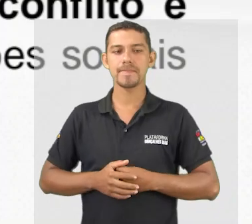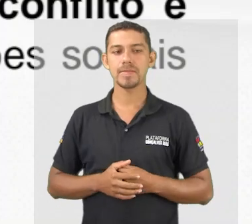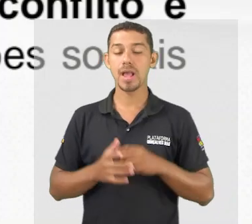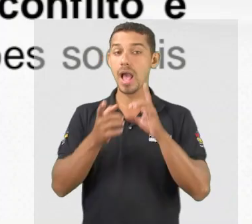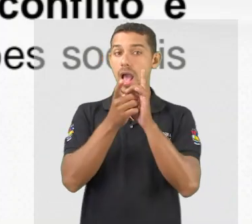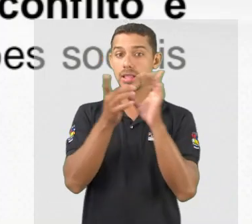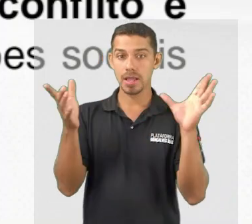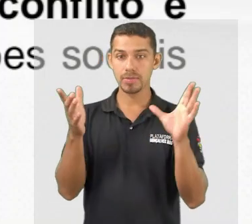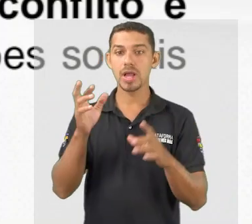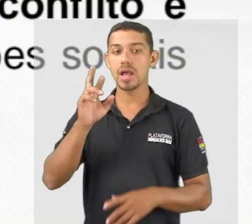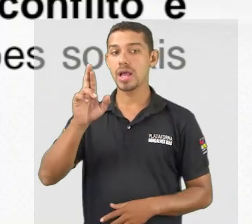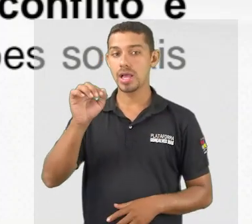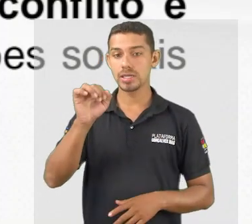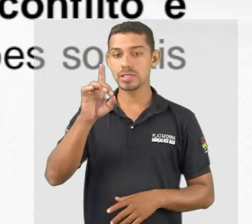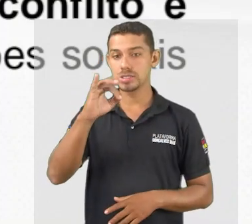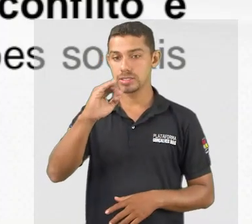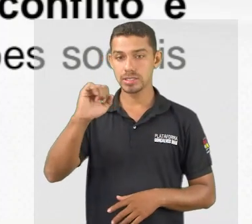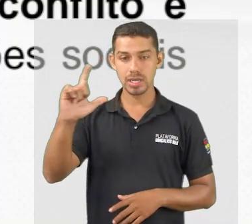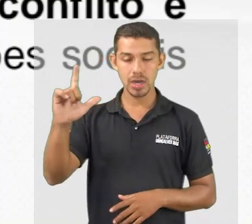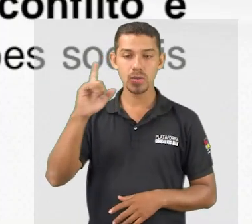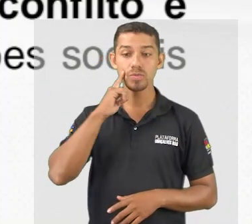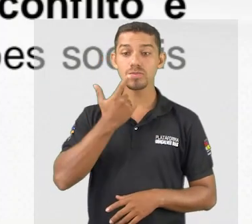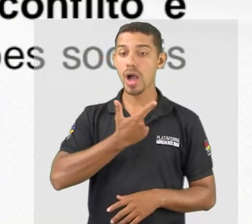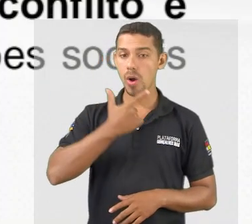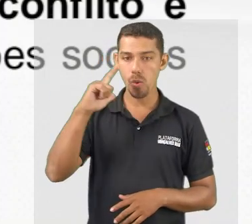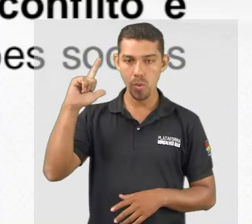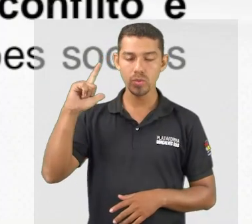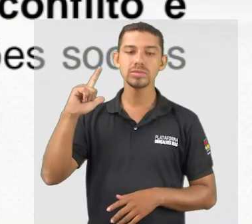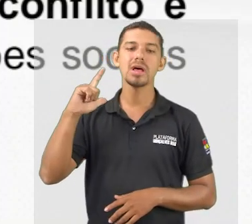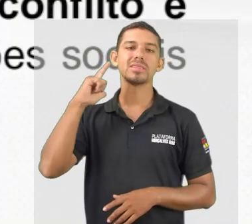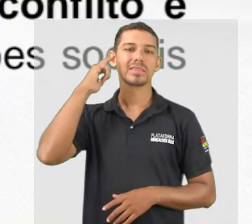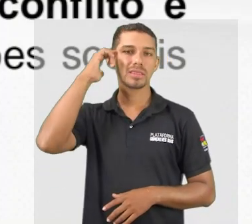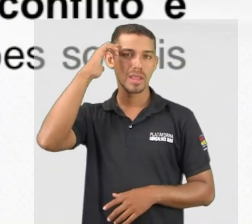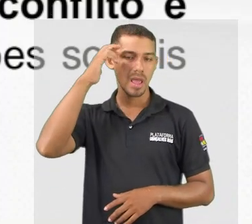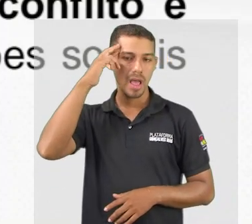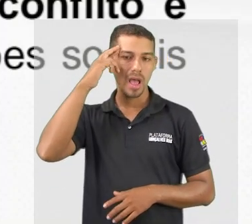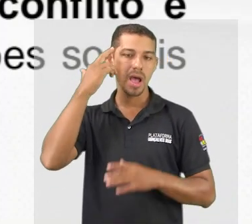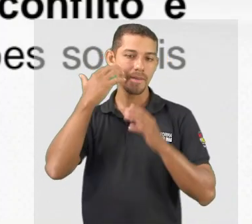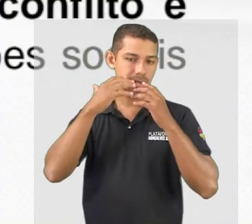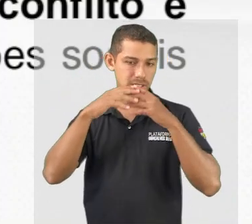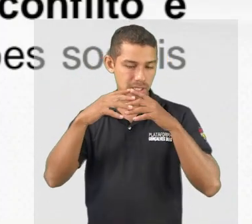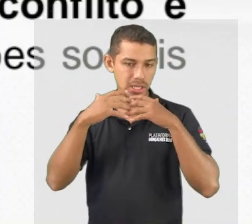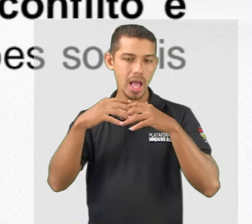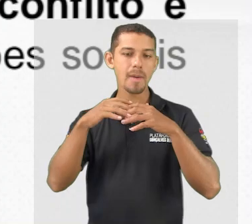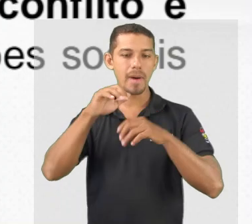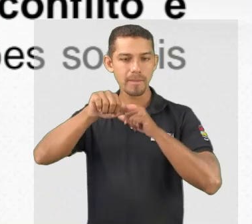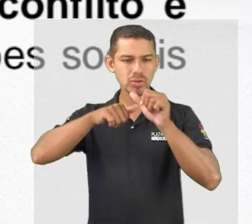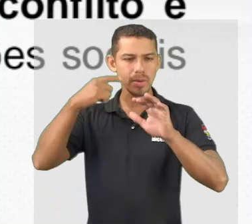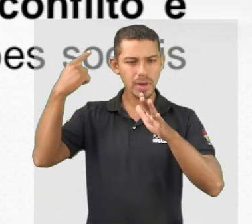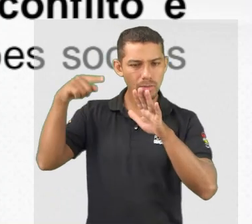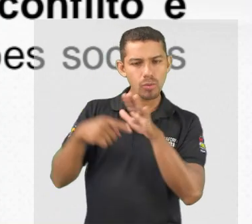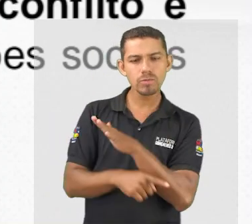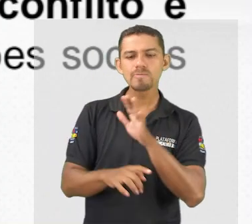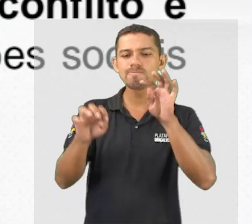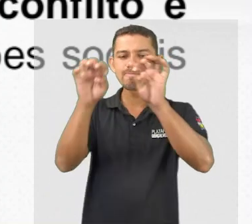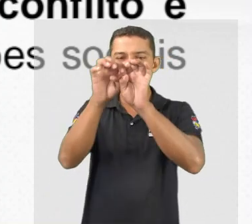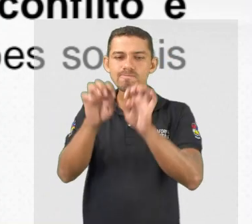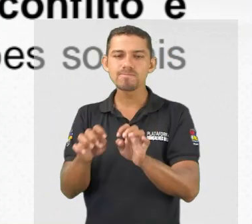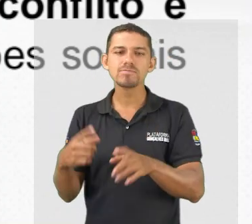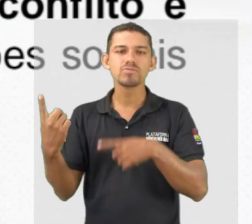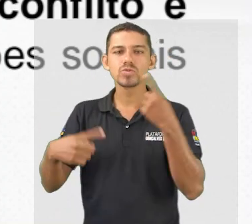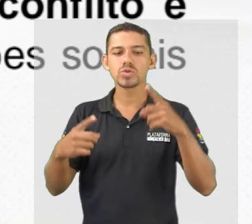A democracia radical, que é uma outra alternativa à ideia de democracia representativa, busca uma mudança mais profunda nas estruturas